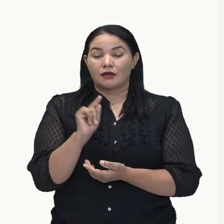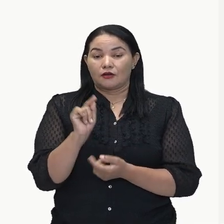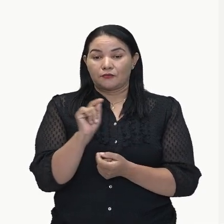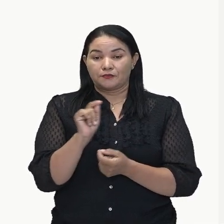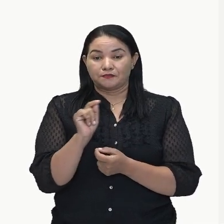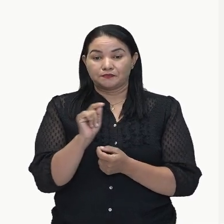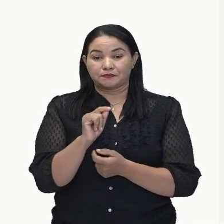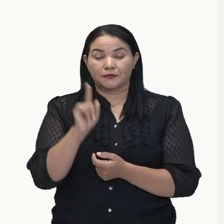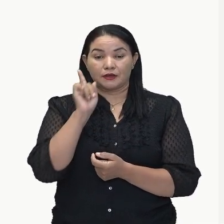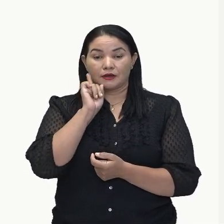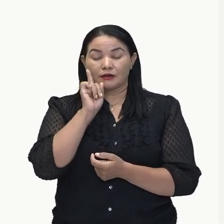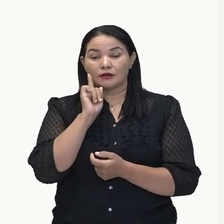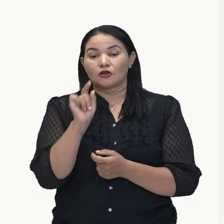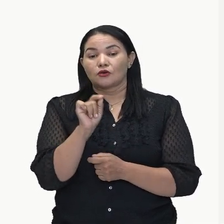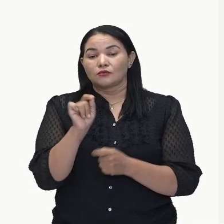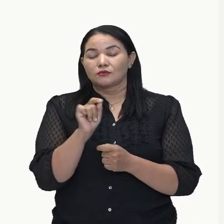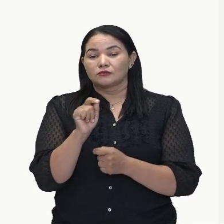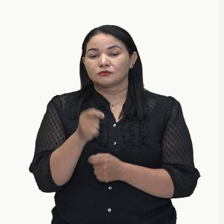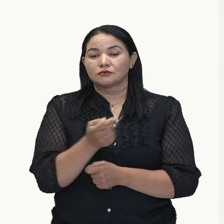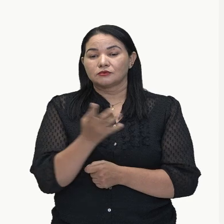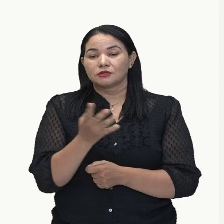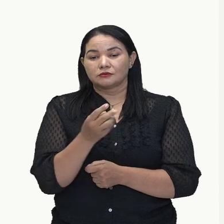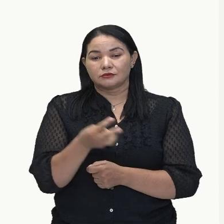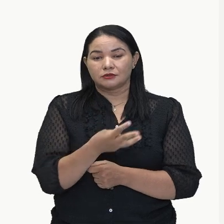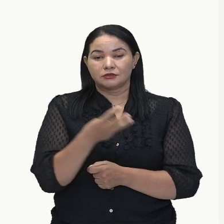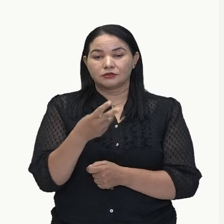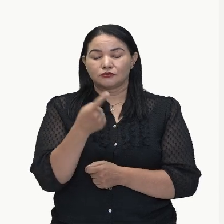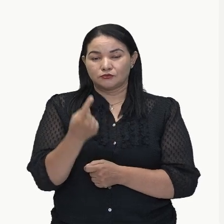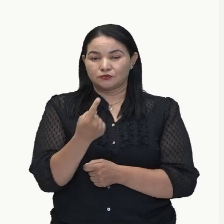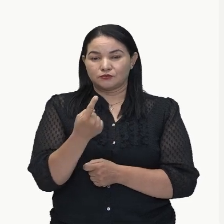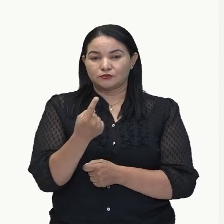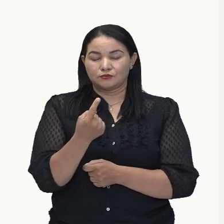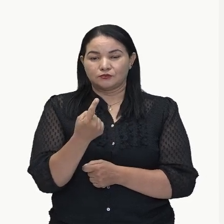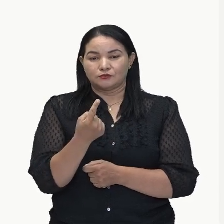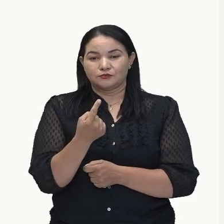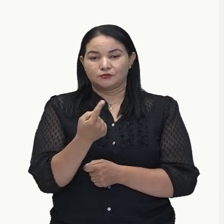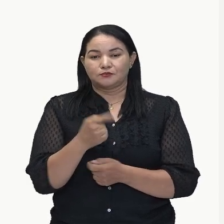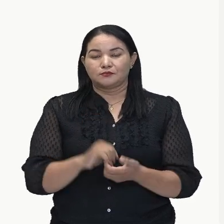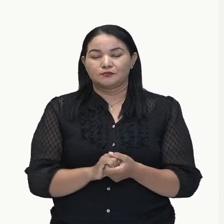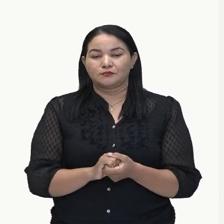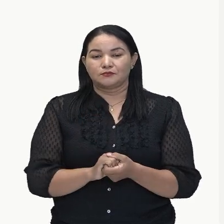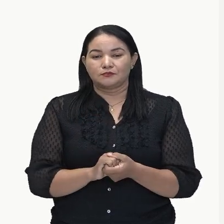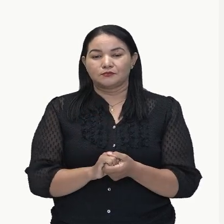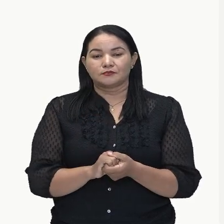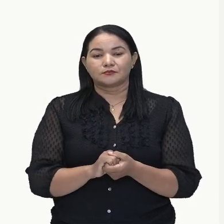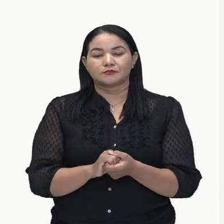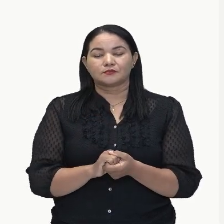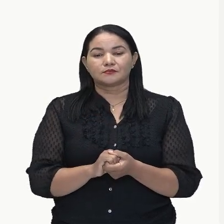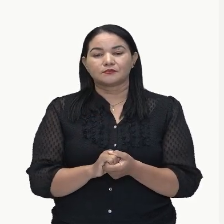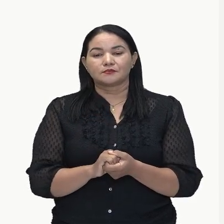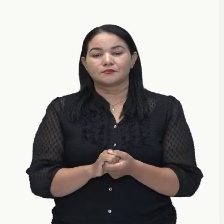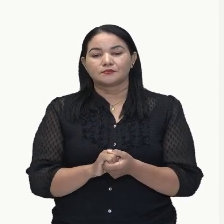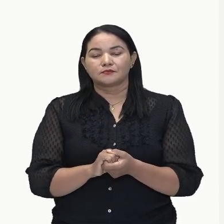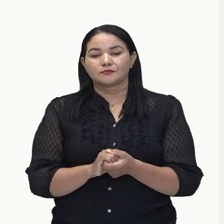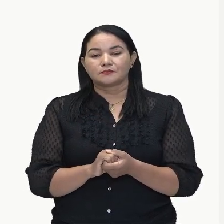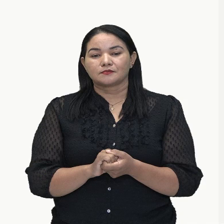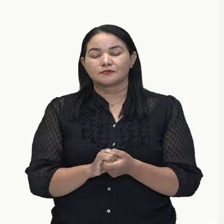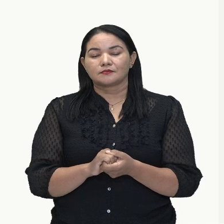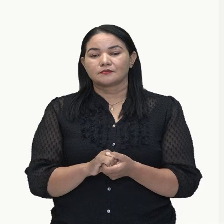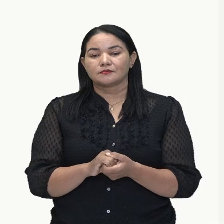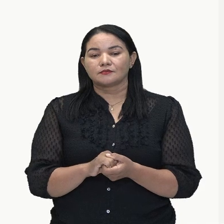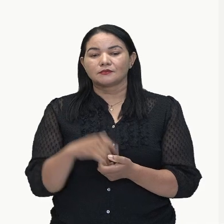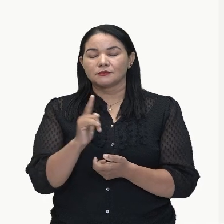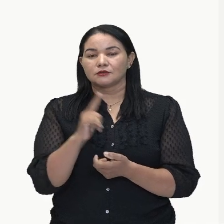Sul, vai estar em torno aqui de 31, tá? Pegando aí essa região, ok? Agora,